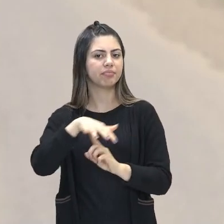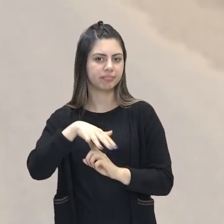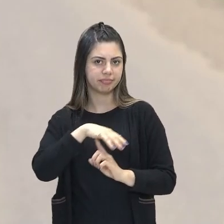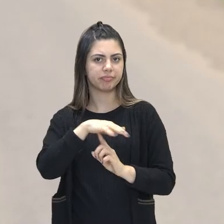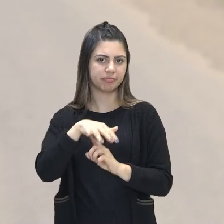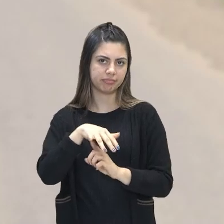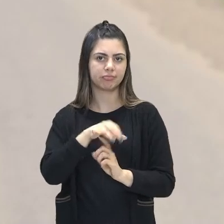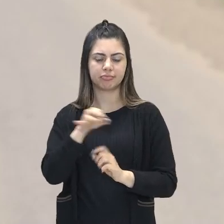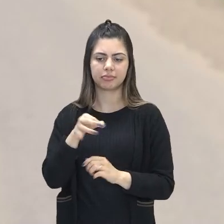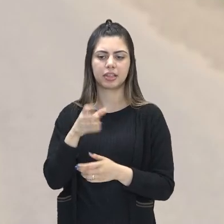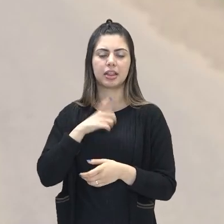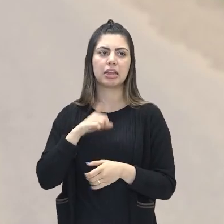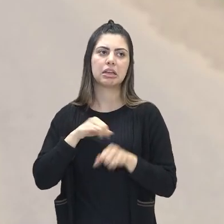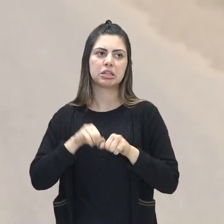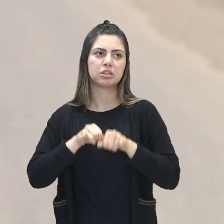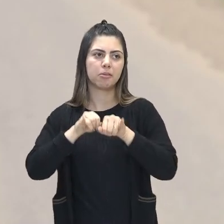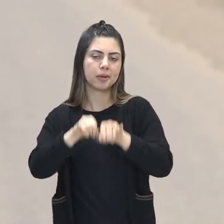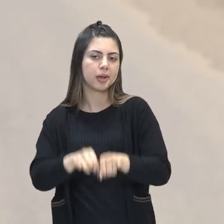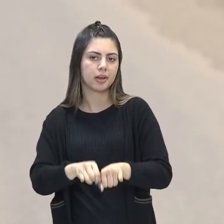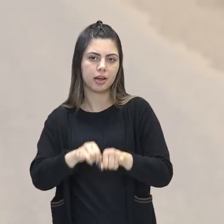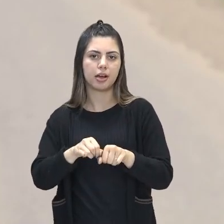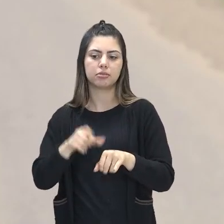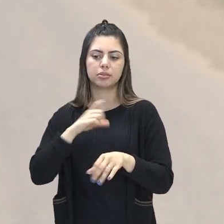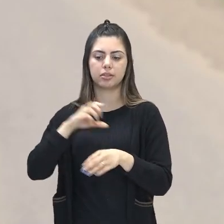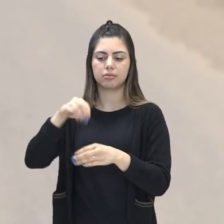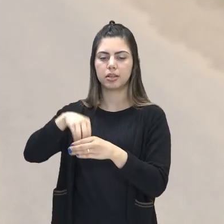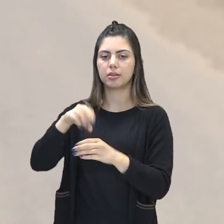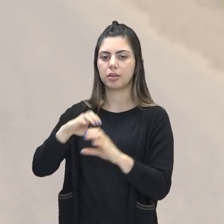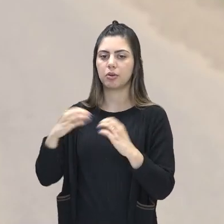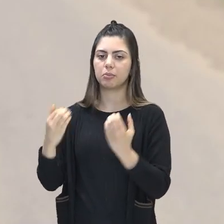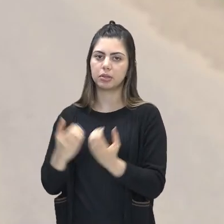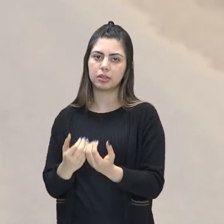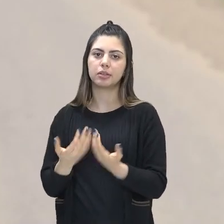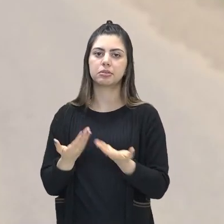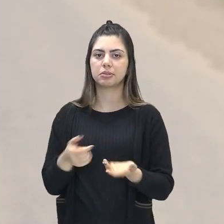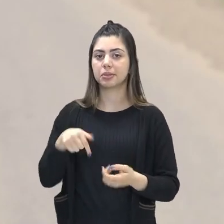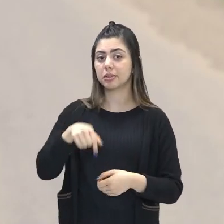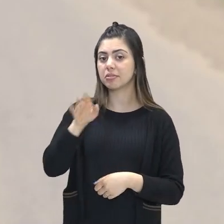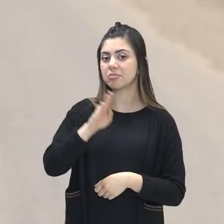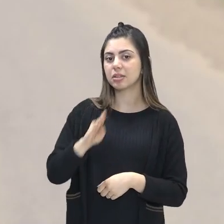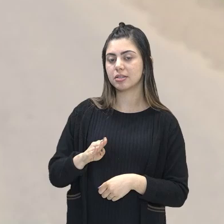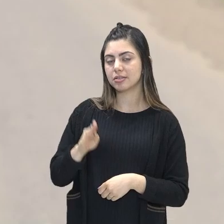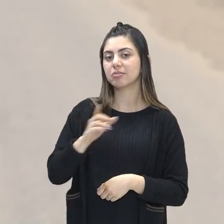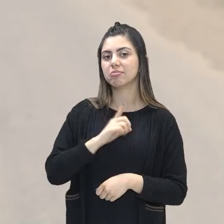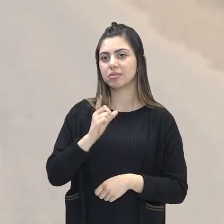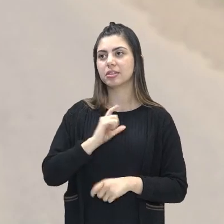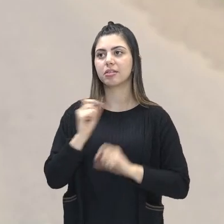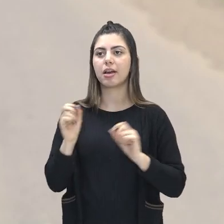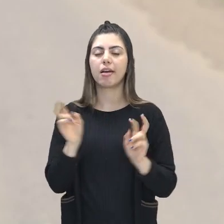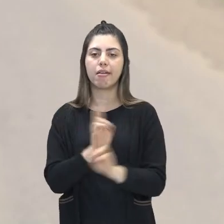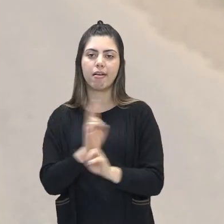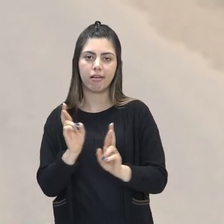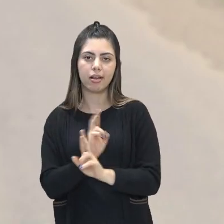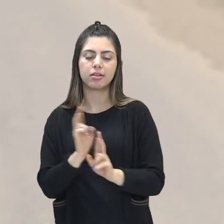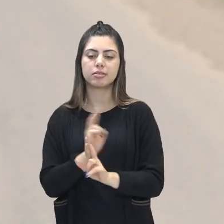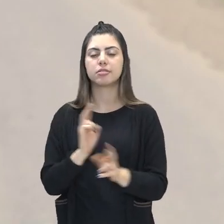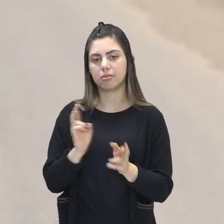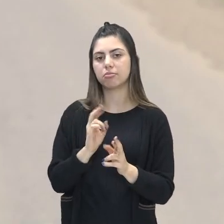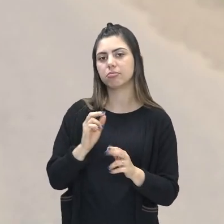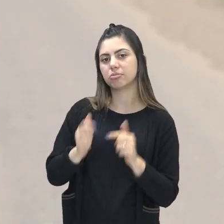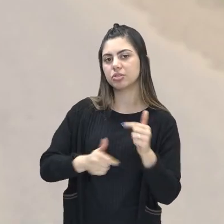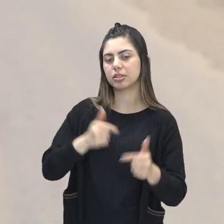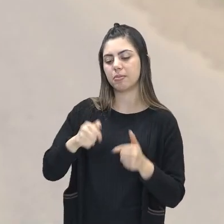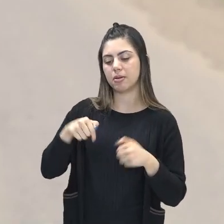né? Os mercados, de maneira geral. No Brasil tem tido essa dinâmica na produção de alimentos aqui